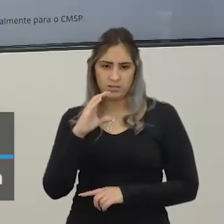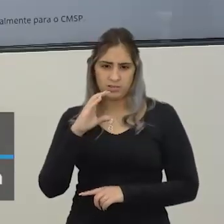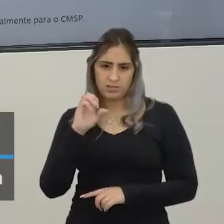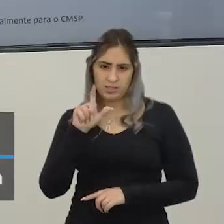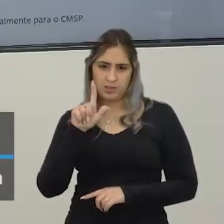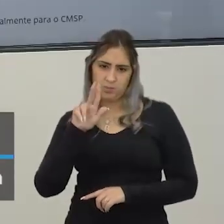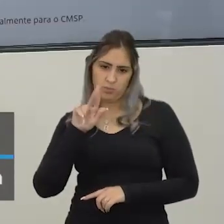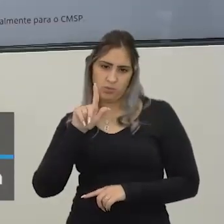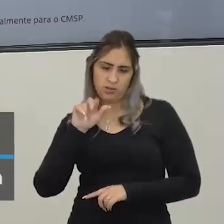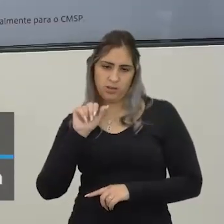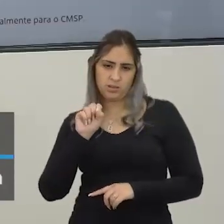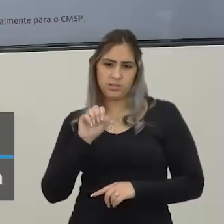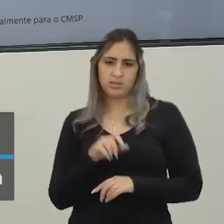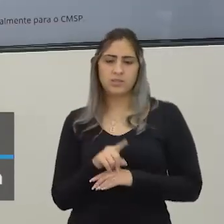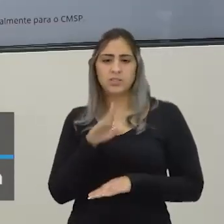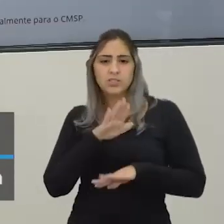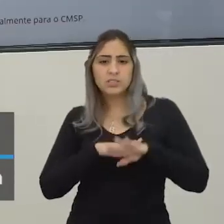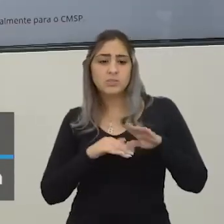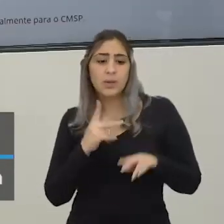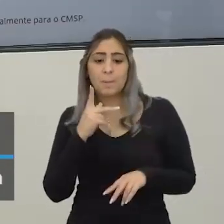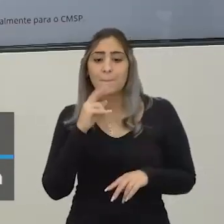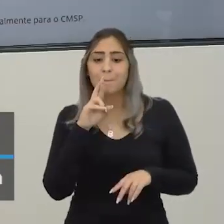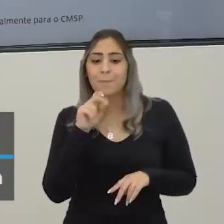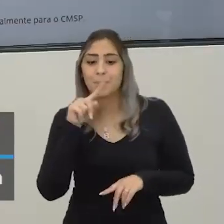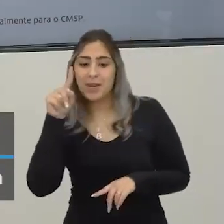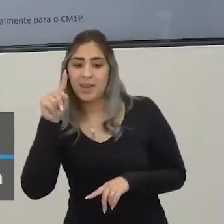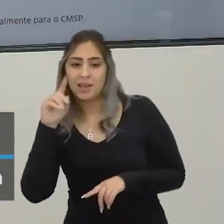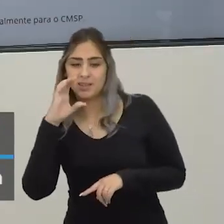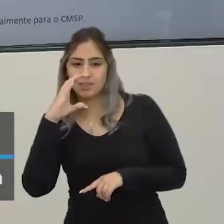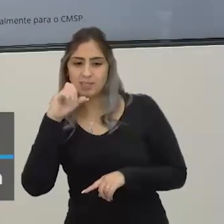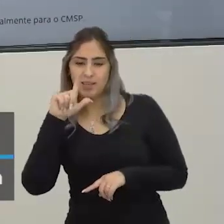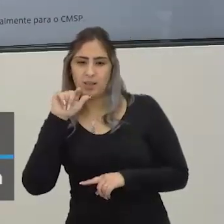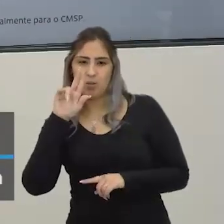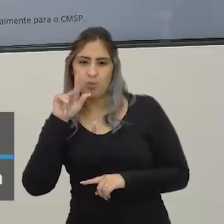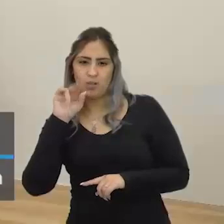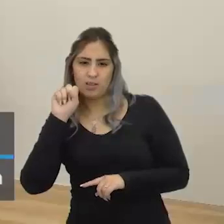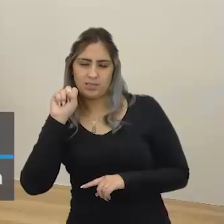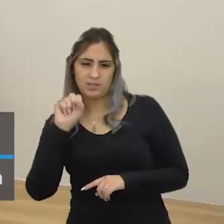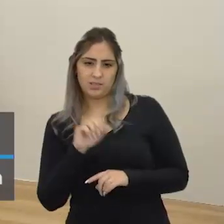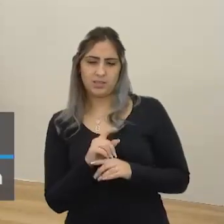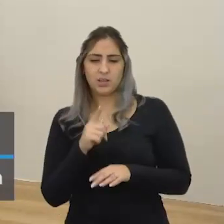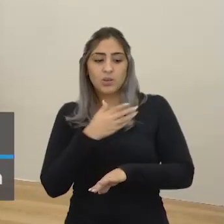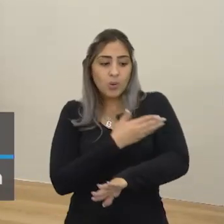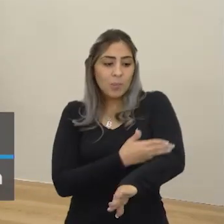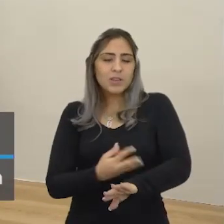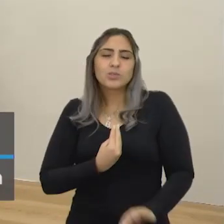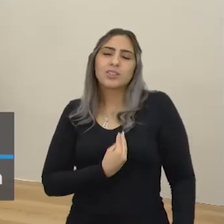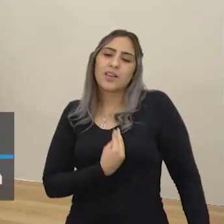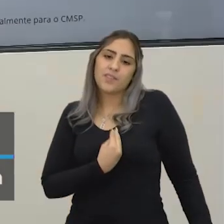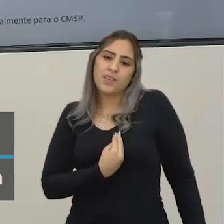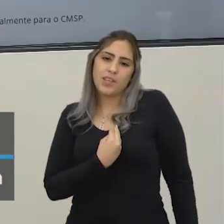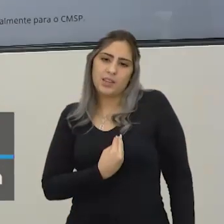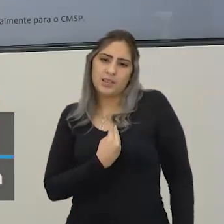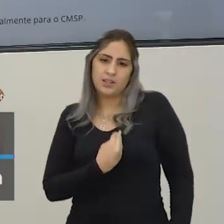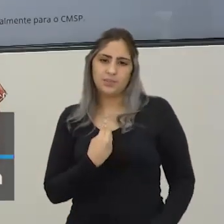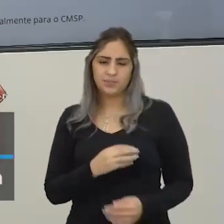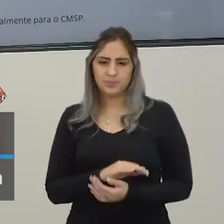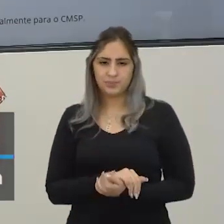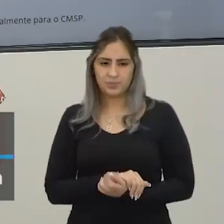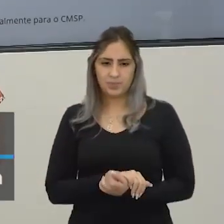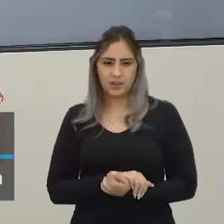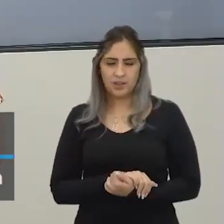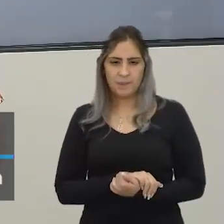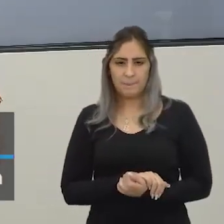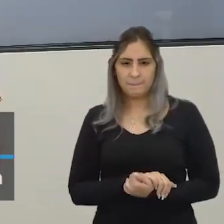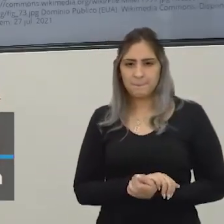dos coacervados, chamavam de pré-células, né? Seria então o início da vida a partir aí dos